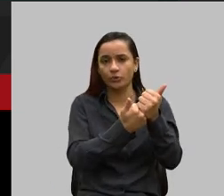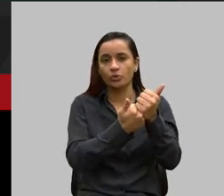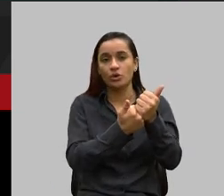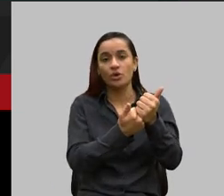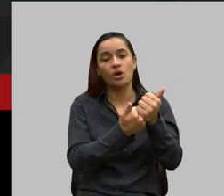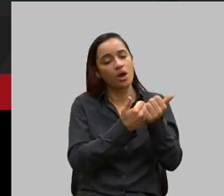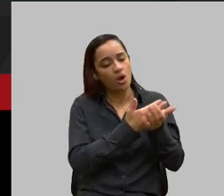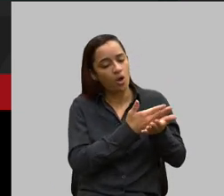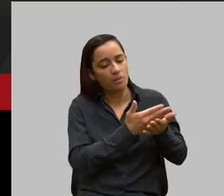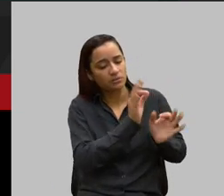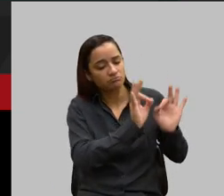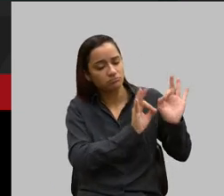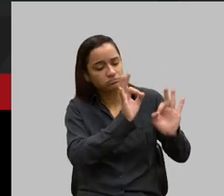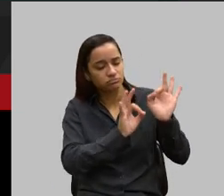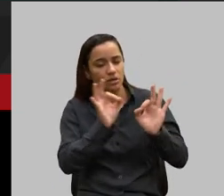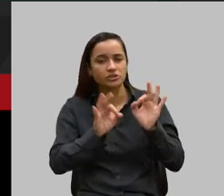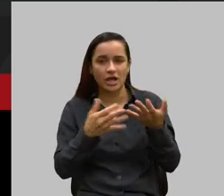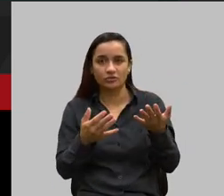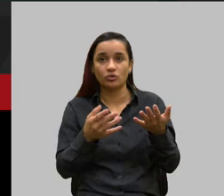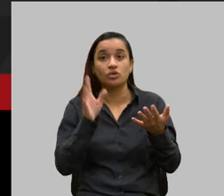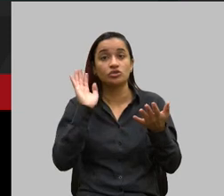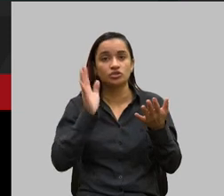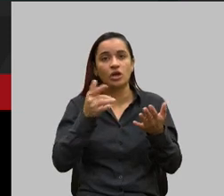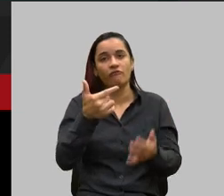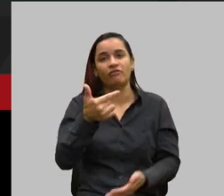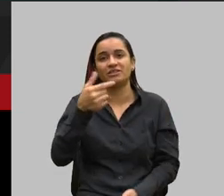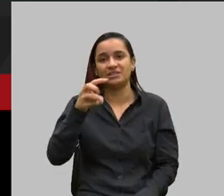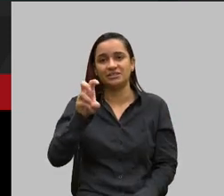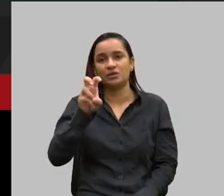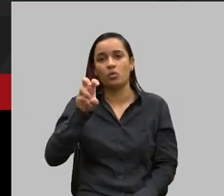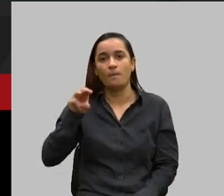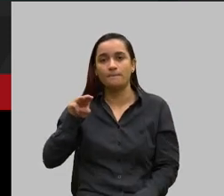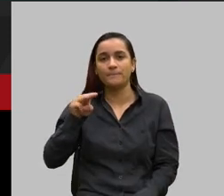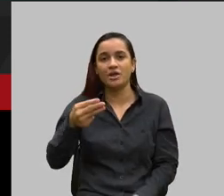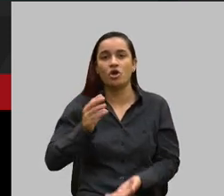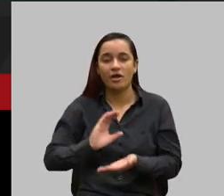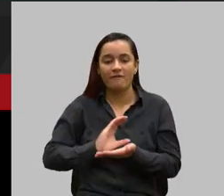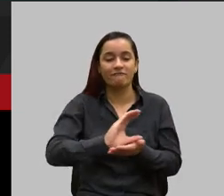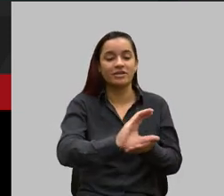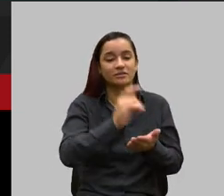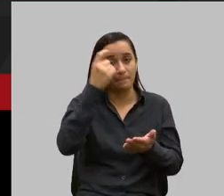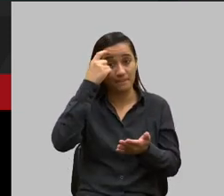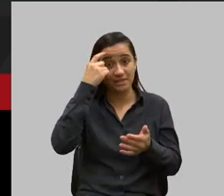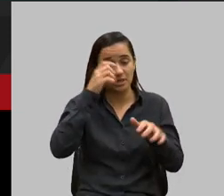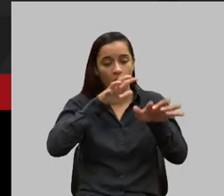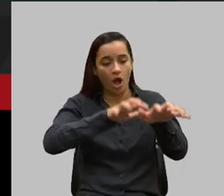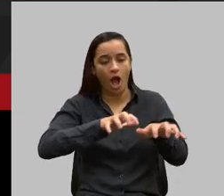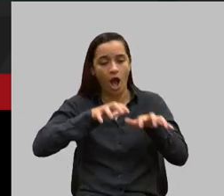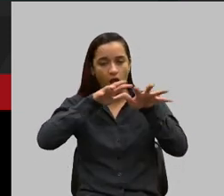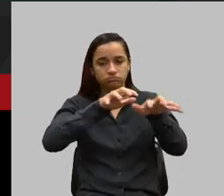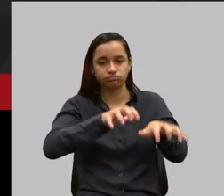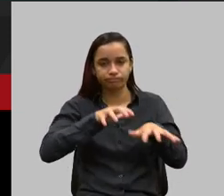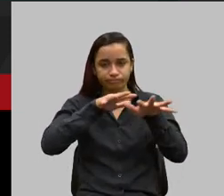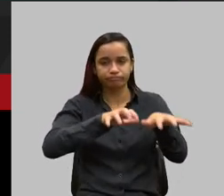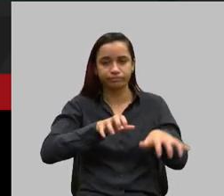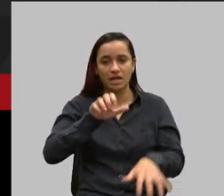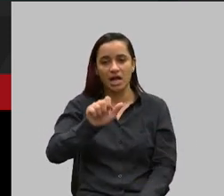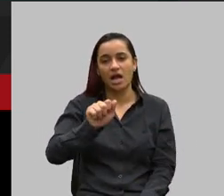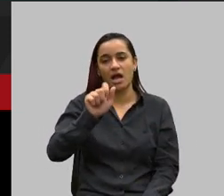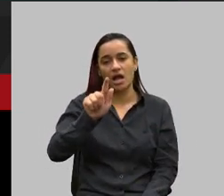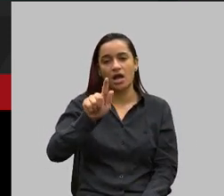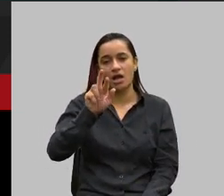iniciativas valor total de 25 milhões para o Agro pensar o Agro como que a gente pode ter mais